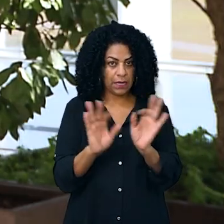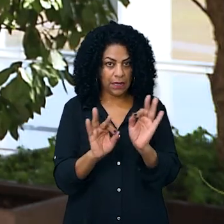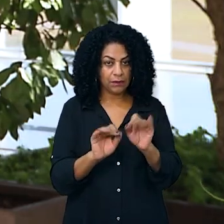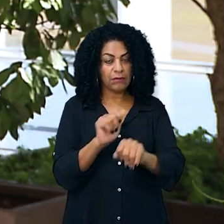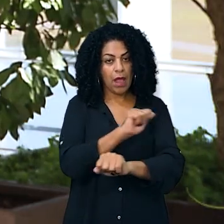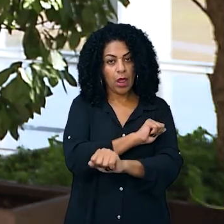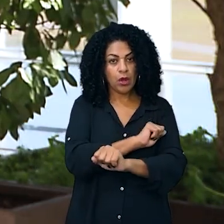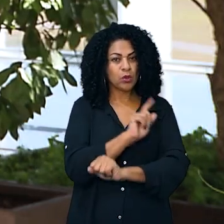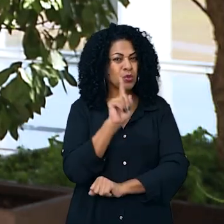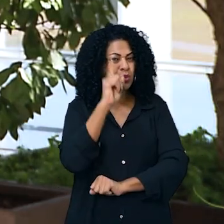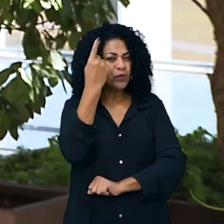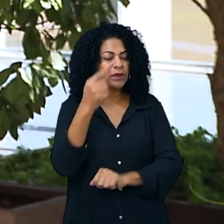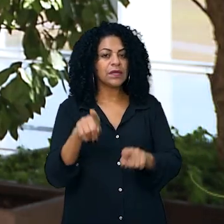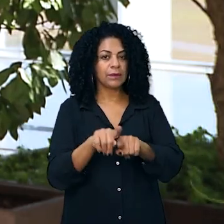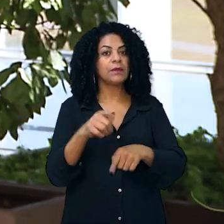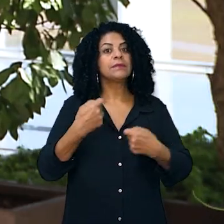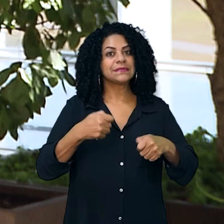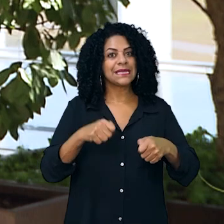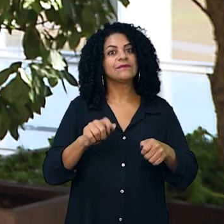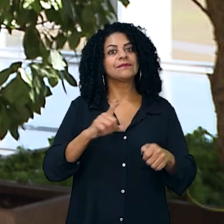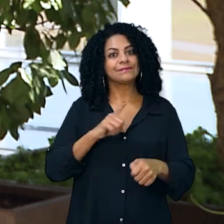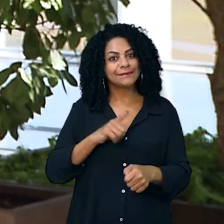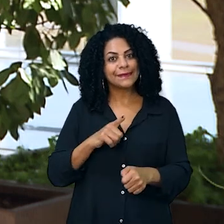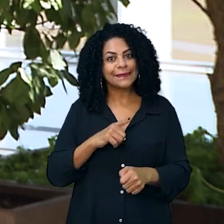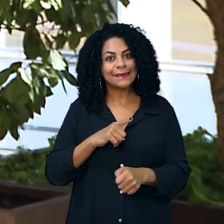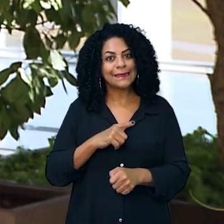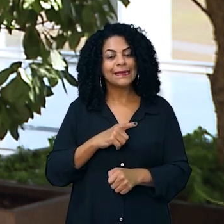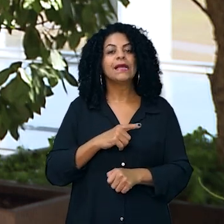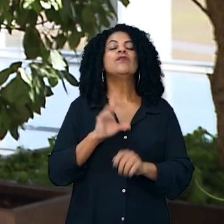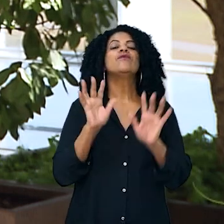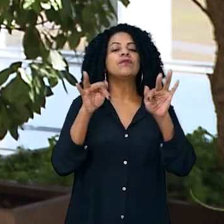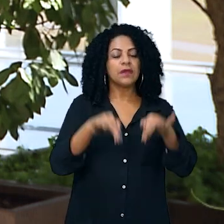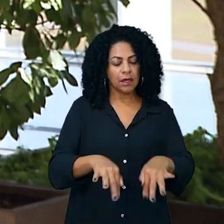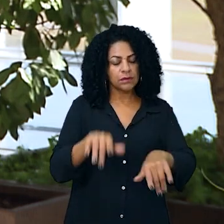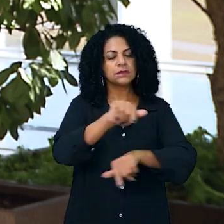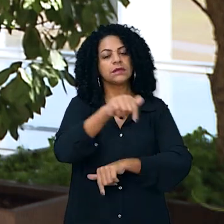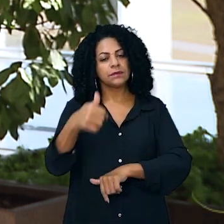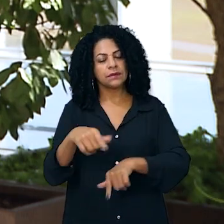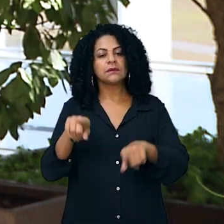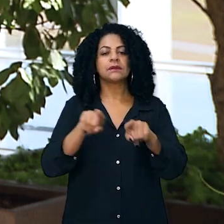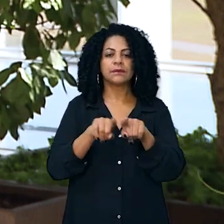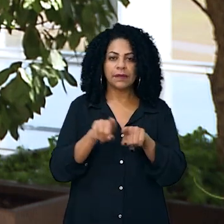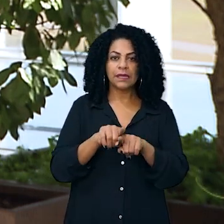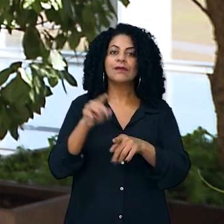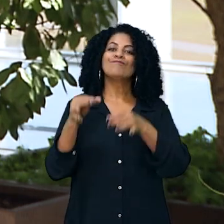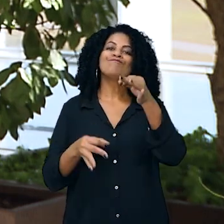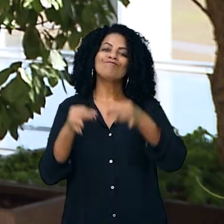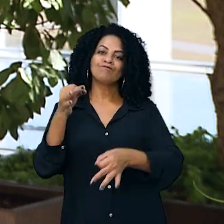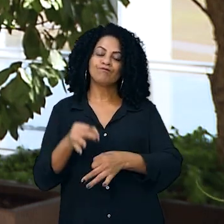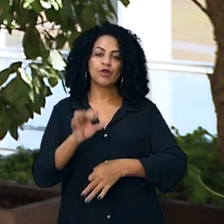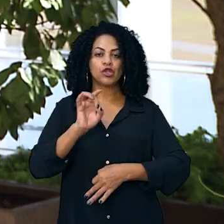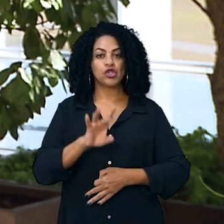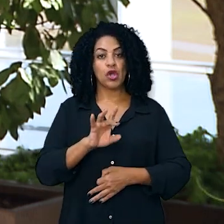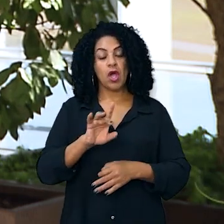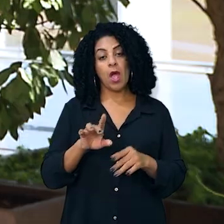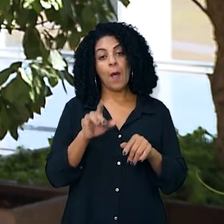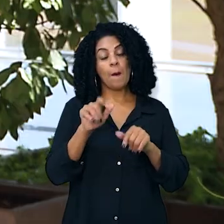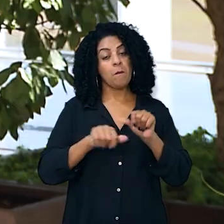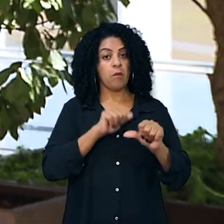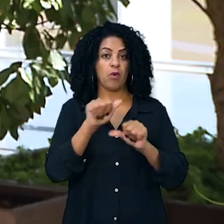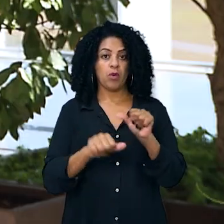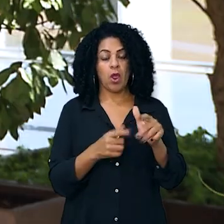dúvidas, inclusive aos fins de semana. A faculdade justificou que houve apenas alteração das